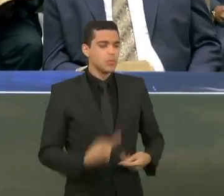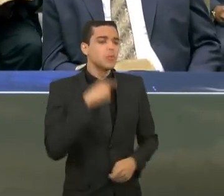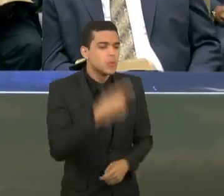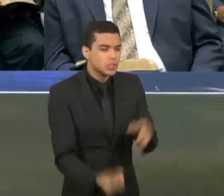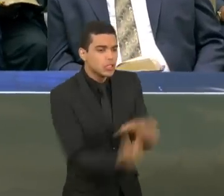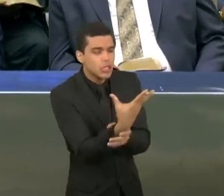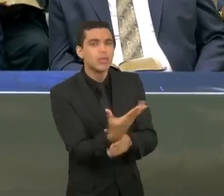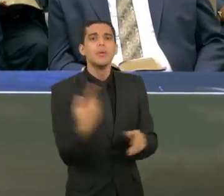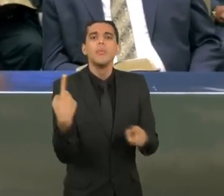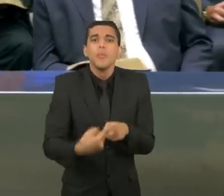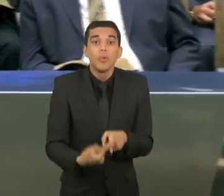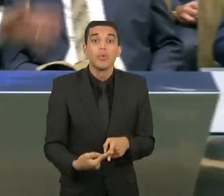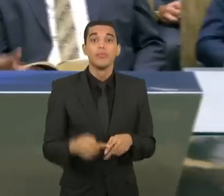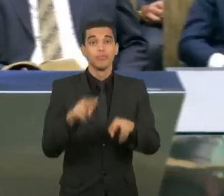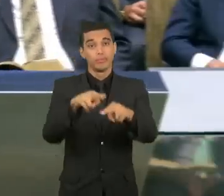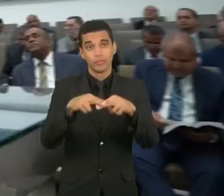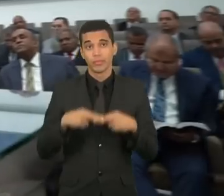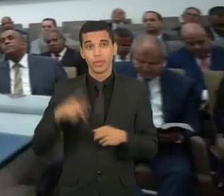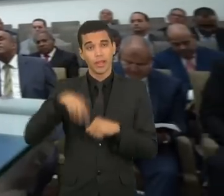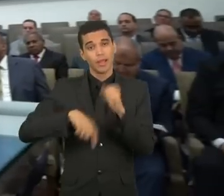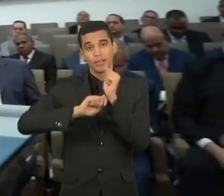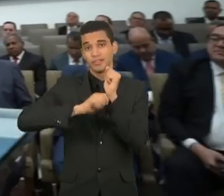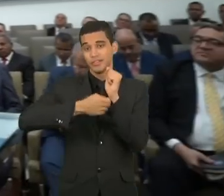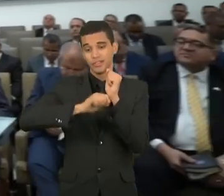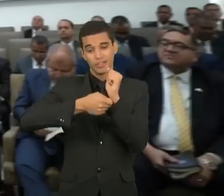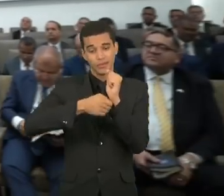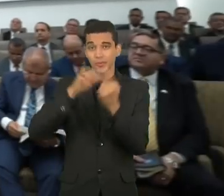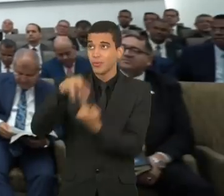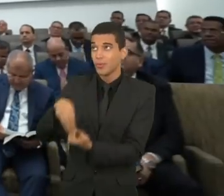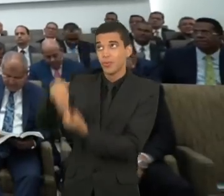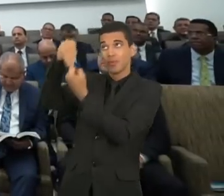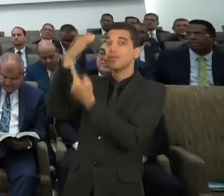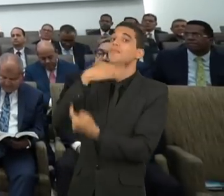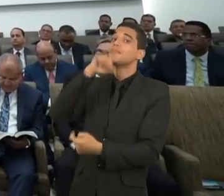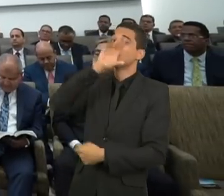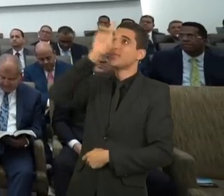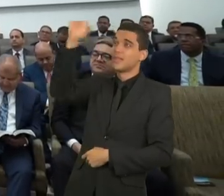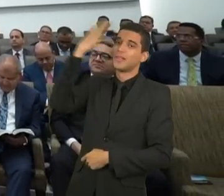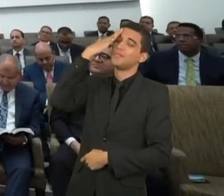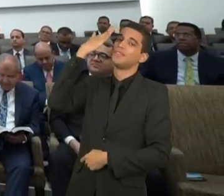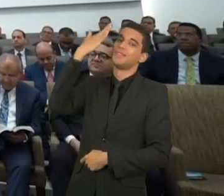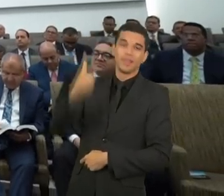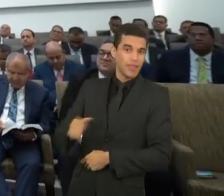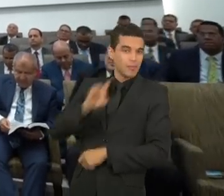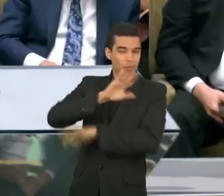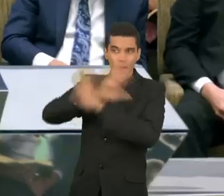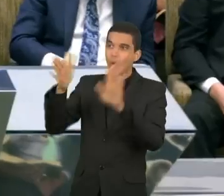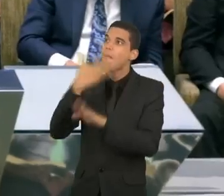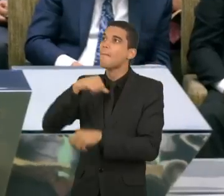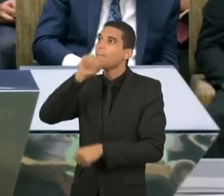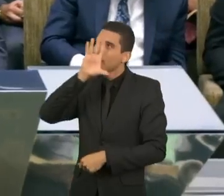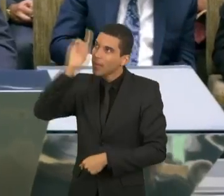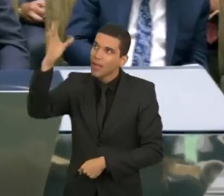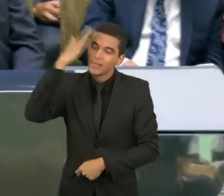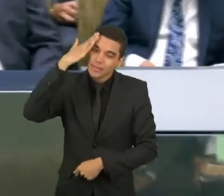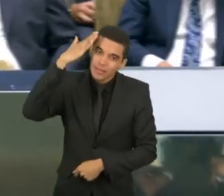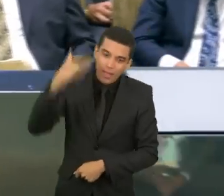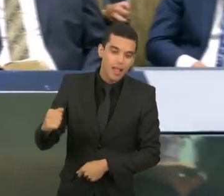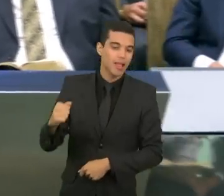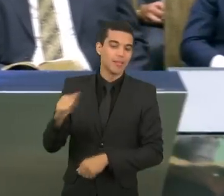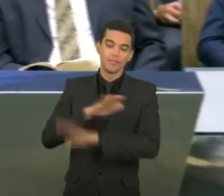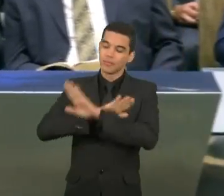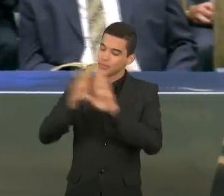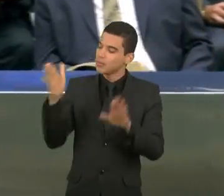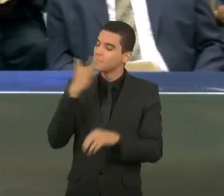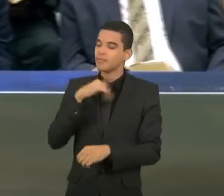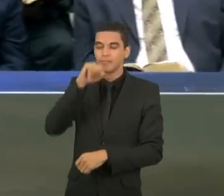Mistério. Mistério. Só papai do céu quem sabe. Só papai do céu quem sabe.